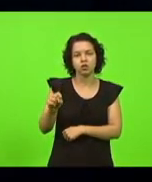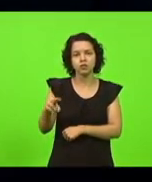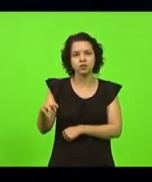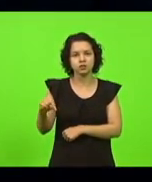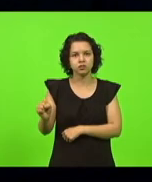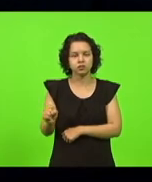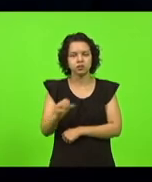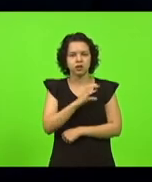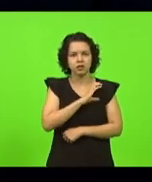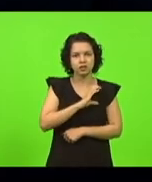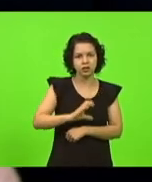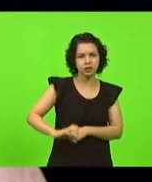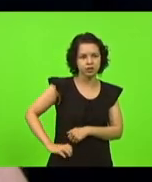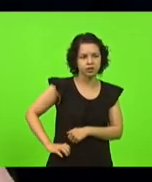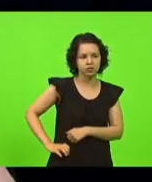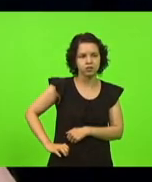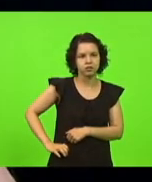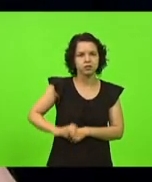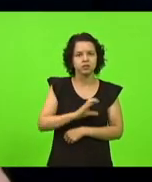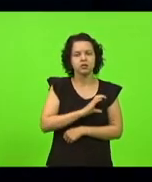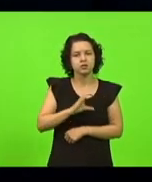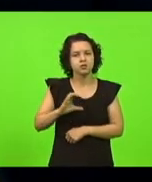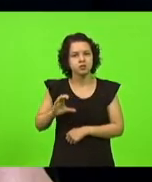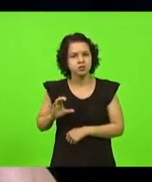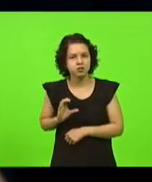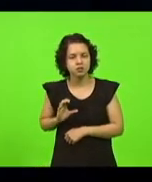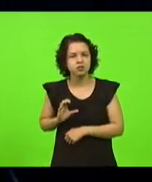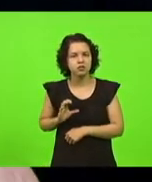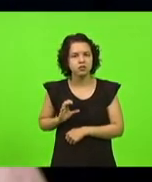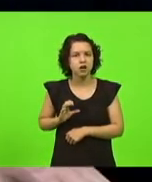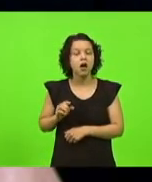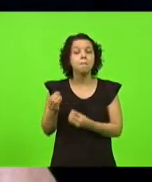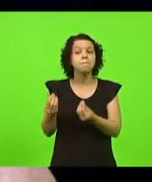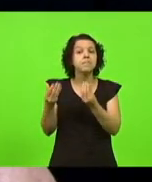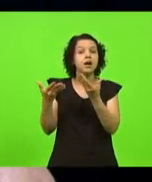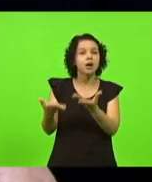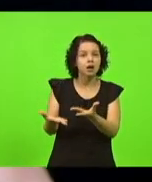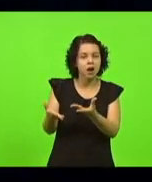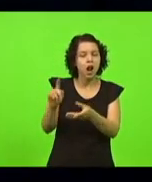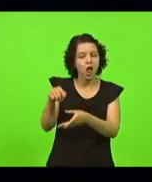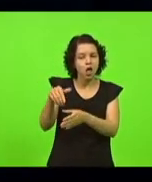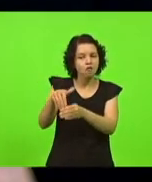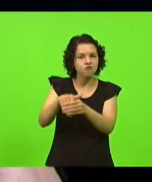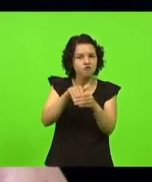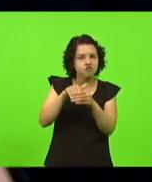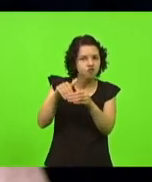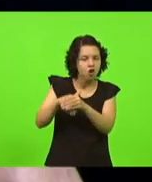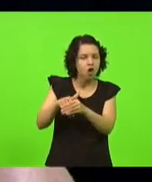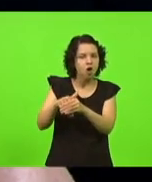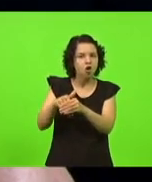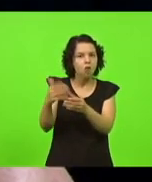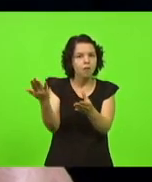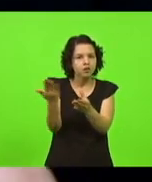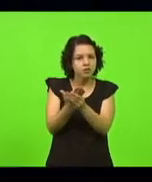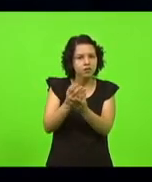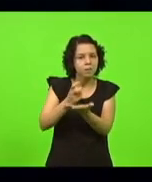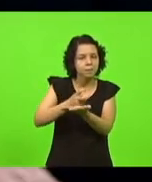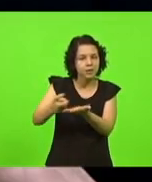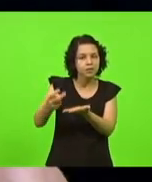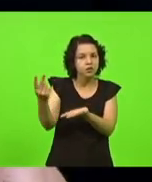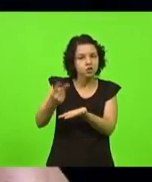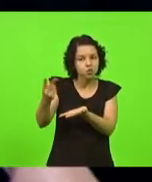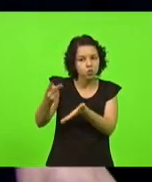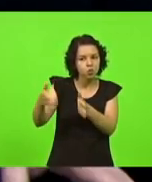Não é à toa, né? É para trocar aqueles votos do processo do impeachment, que é a segunda fase do pagamento. O